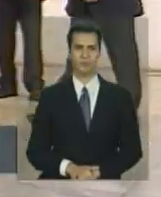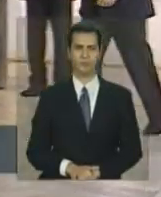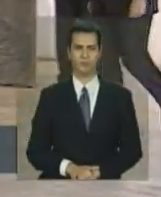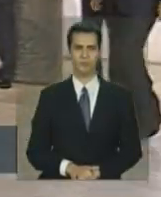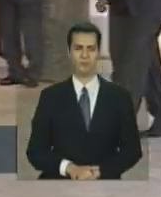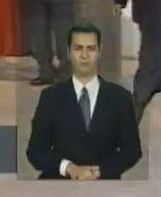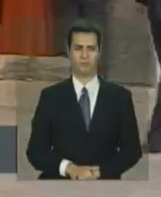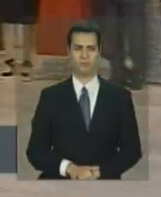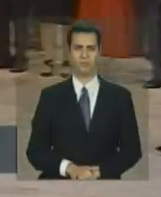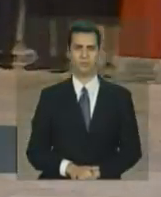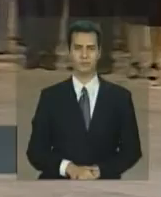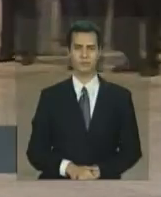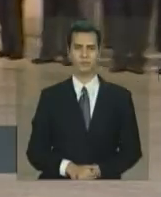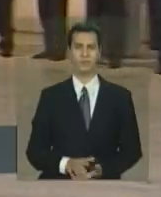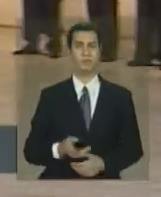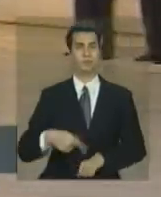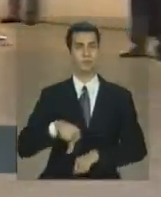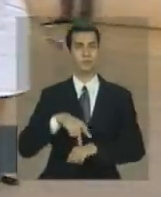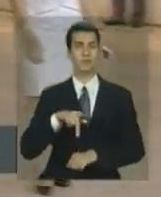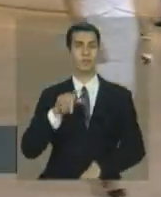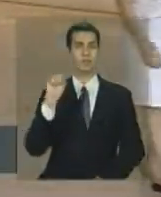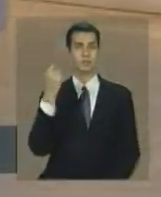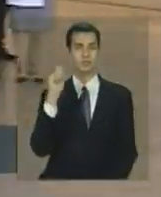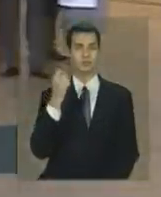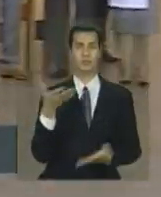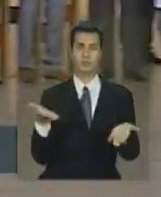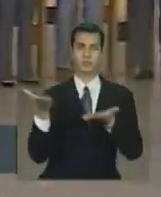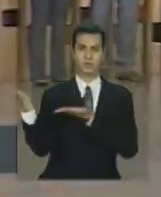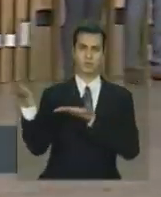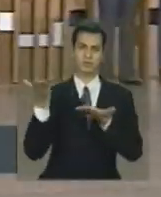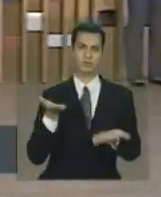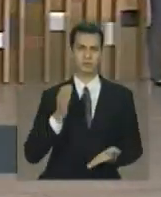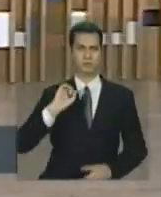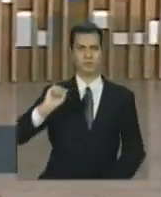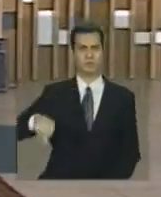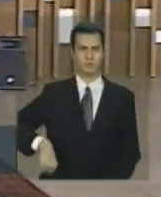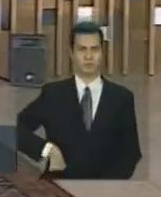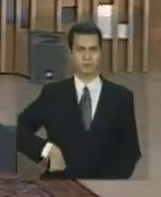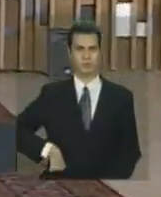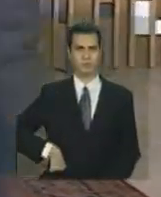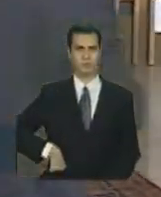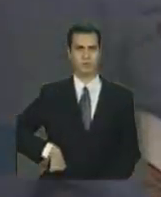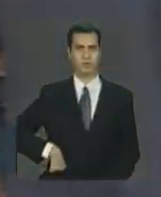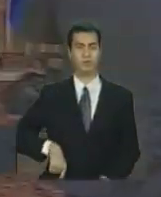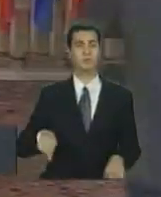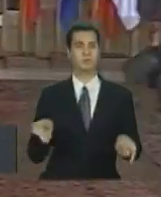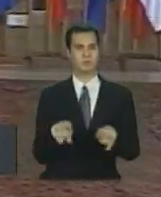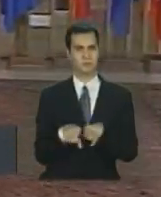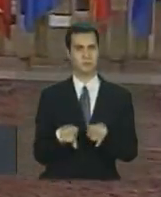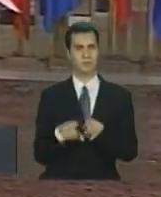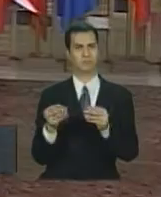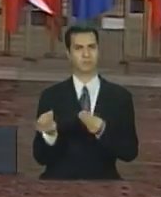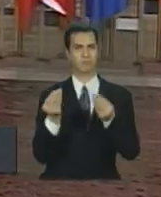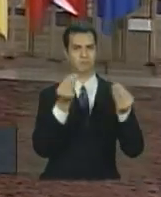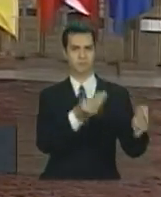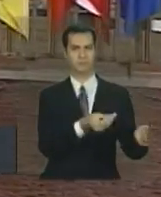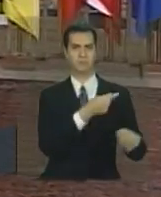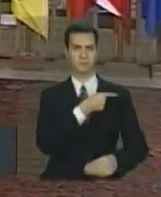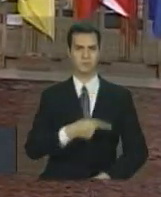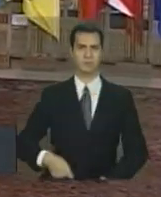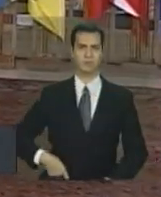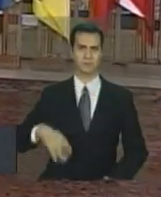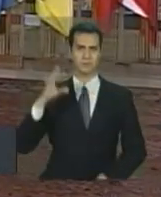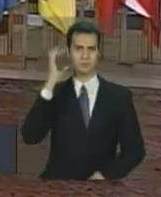A República Argentina está sendo representada aqui pelo seu embaixador, que também entrega suas credenciais